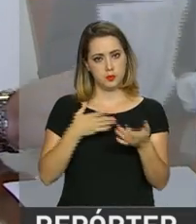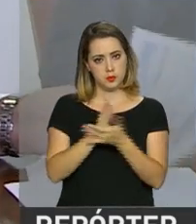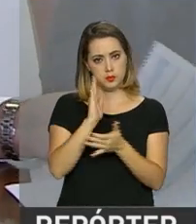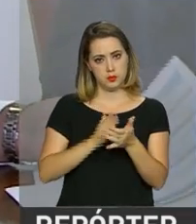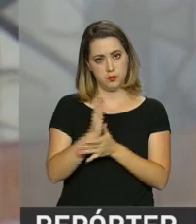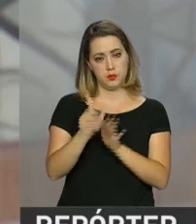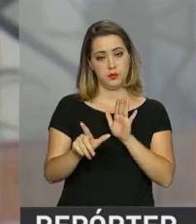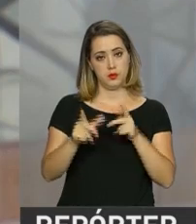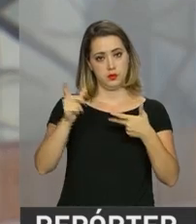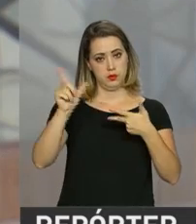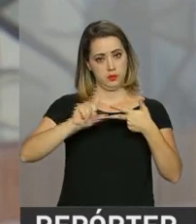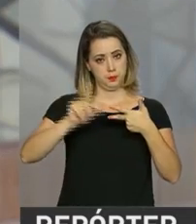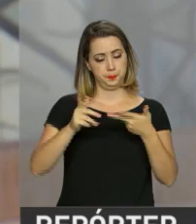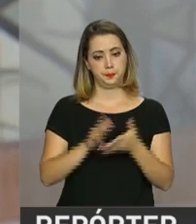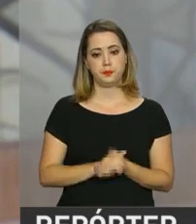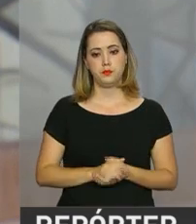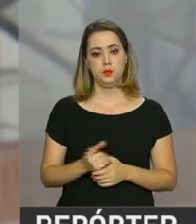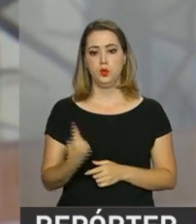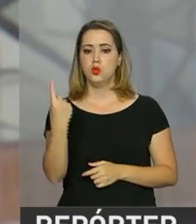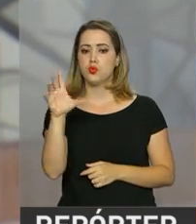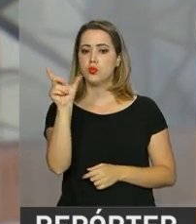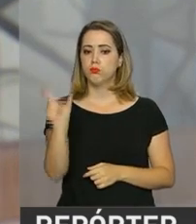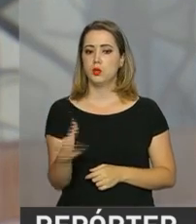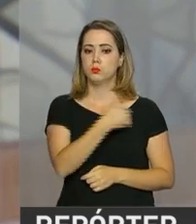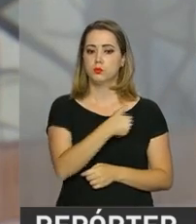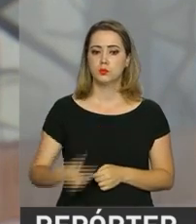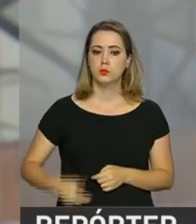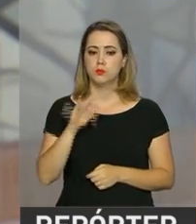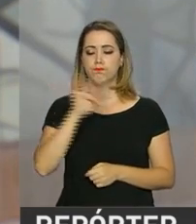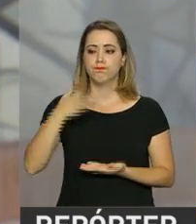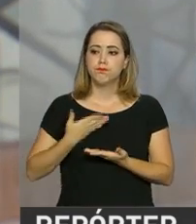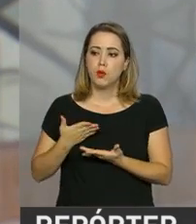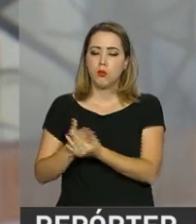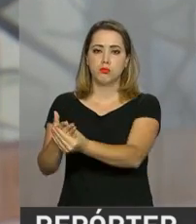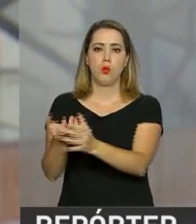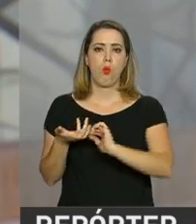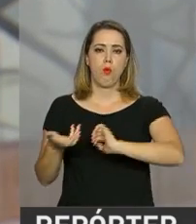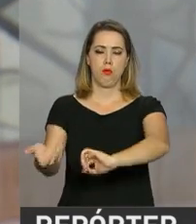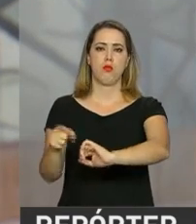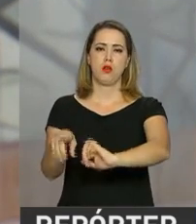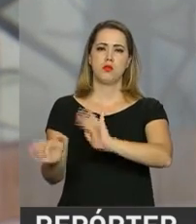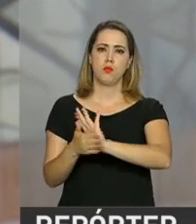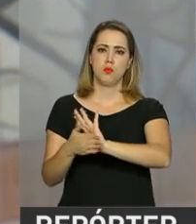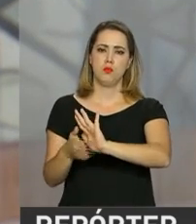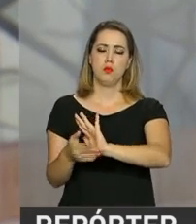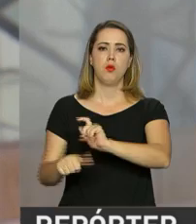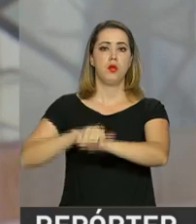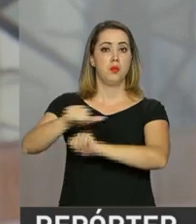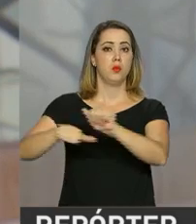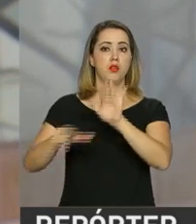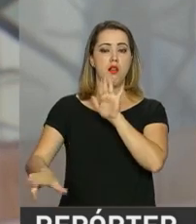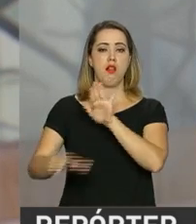pelo legislativo de um lado o governo federal Vai encaminhar ao congresso nacional projeto de lei complementar com mudanças na de